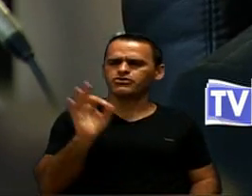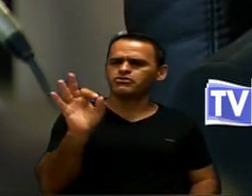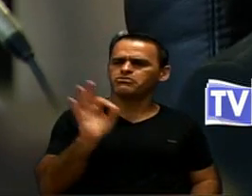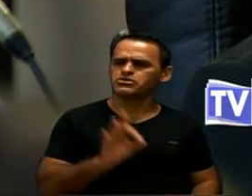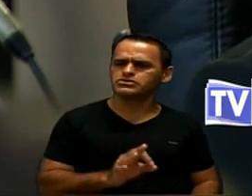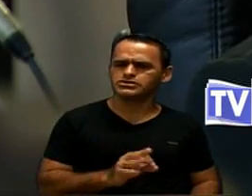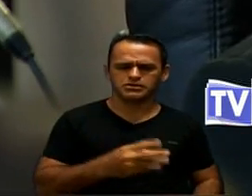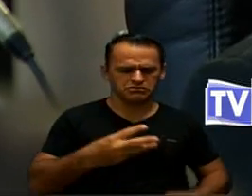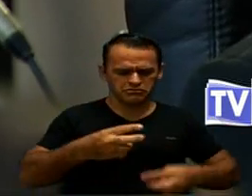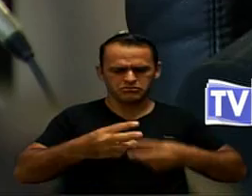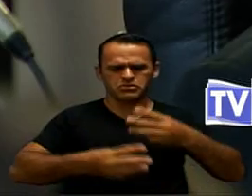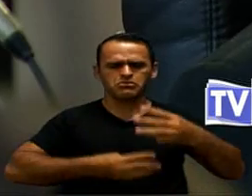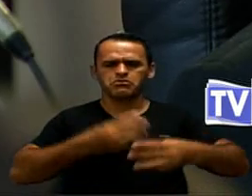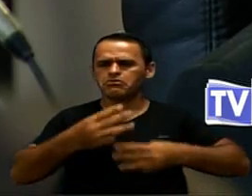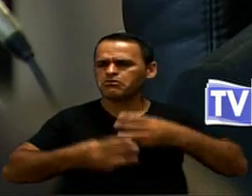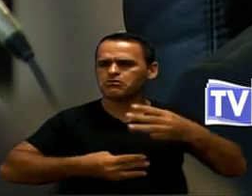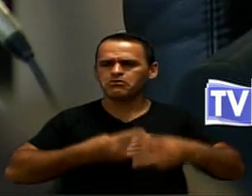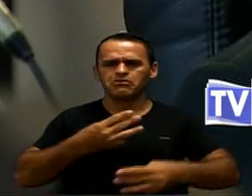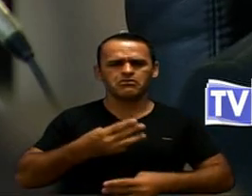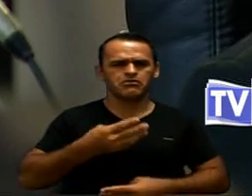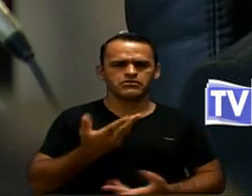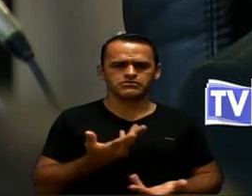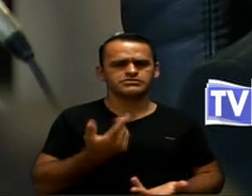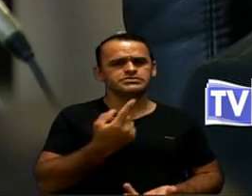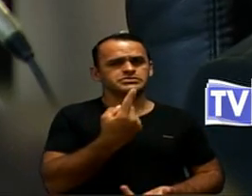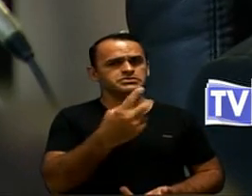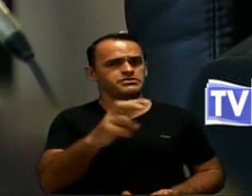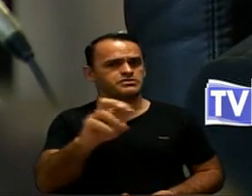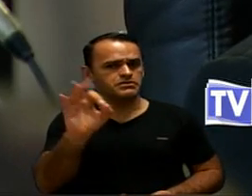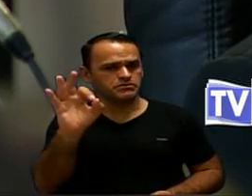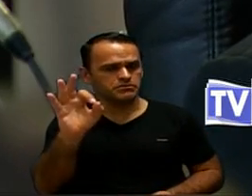em nível de reciclagem, são 15 mil